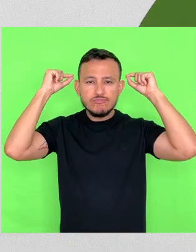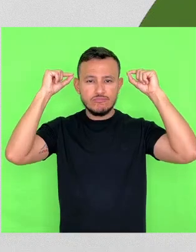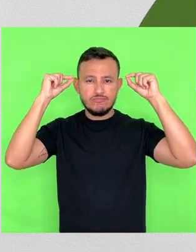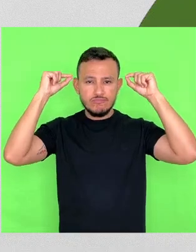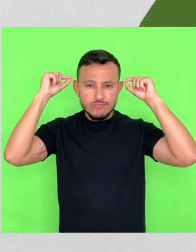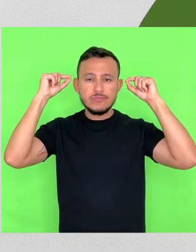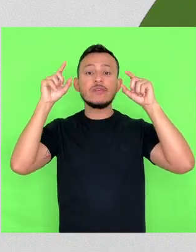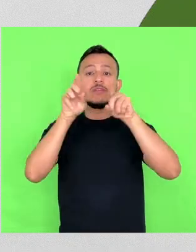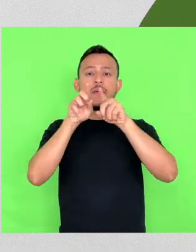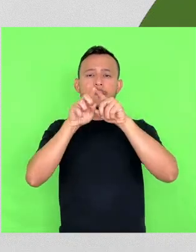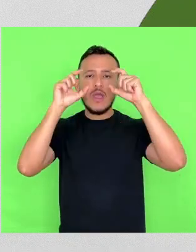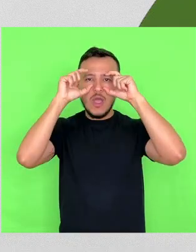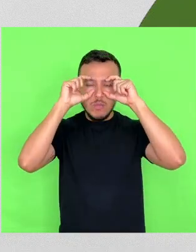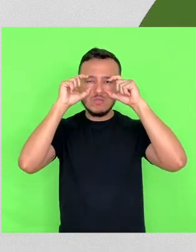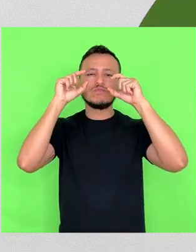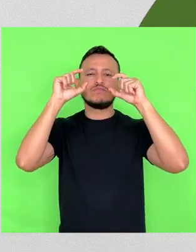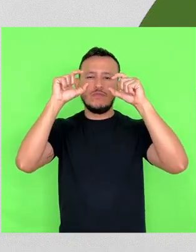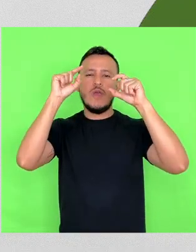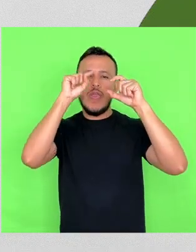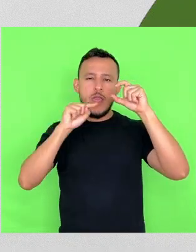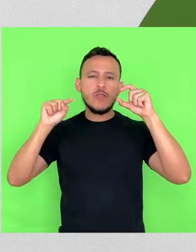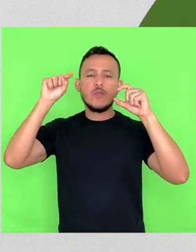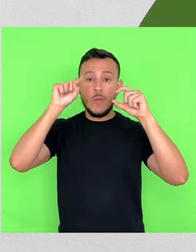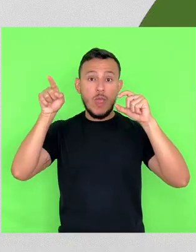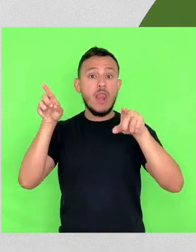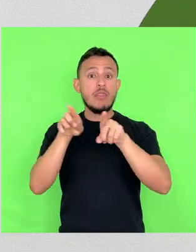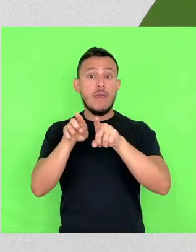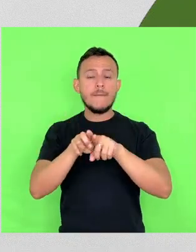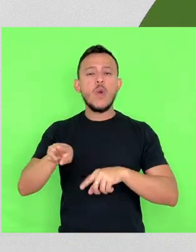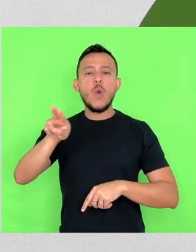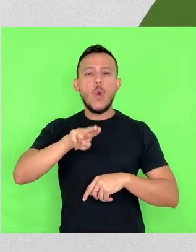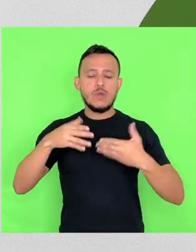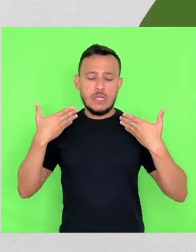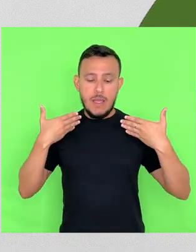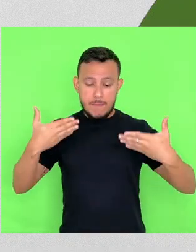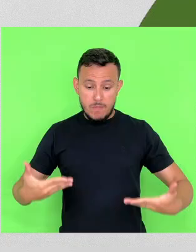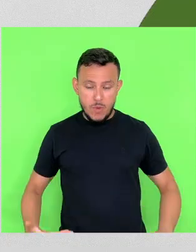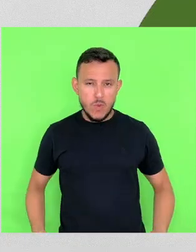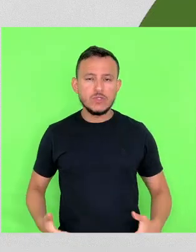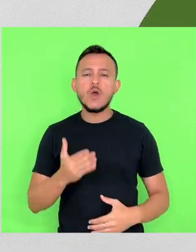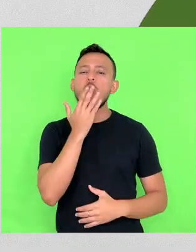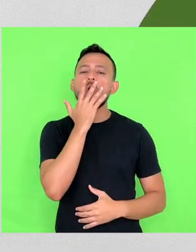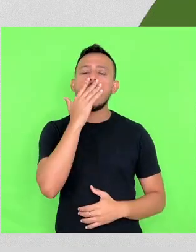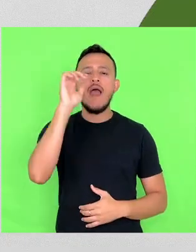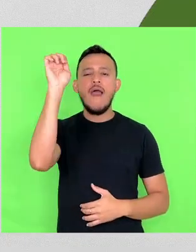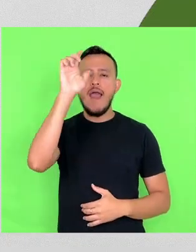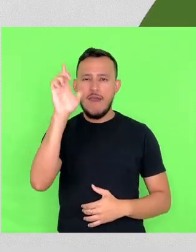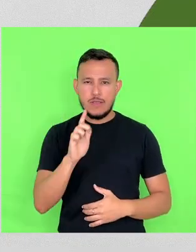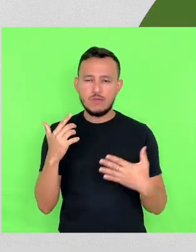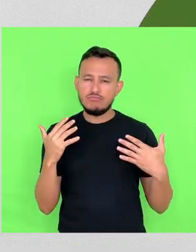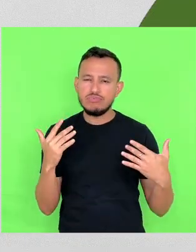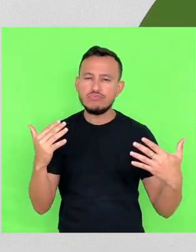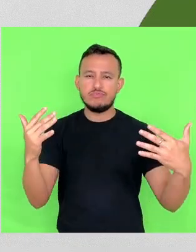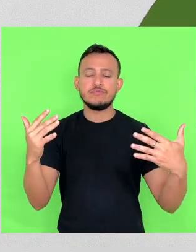levemente arredondados. Ela está vestindo uma blusa azul